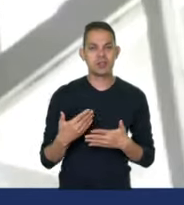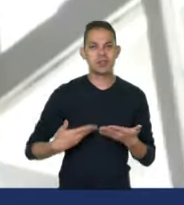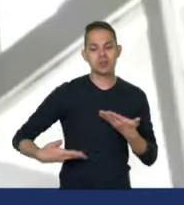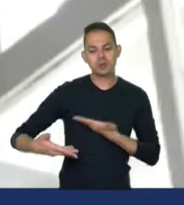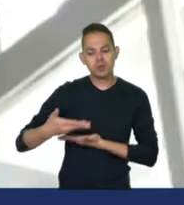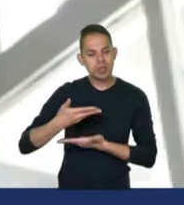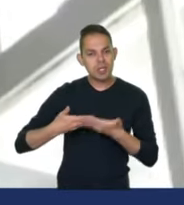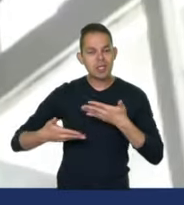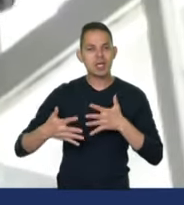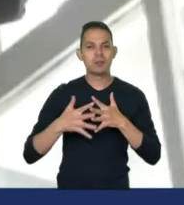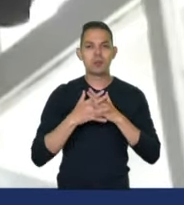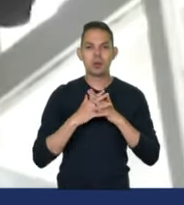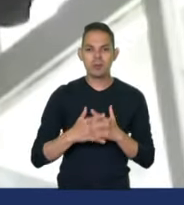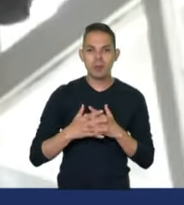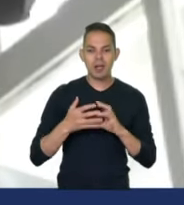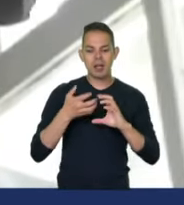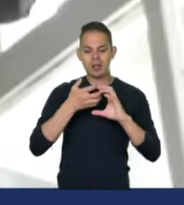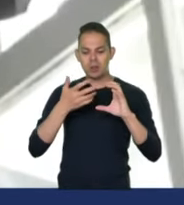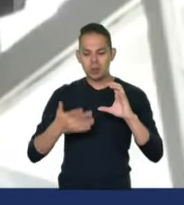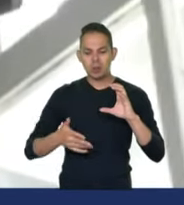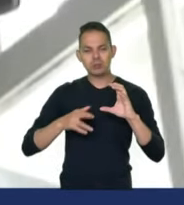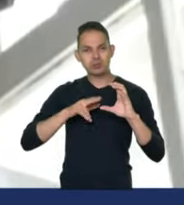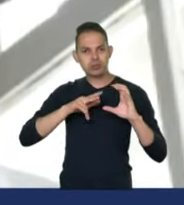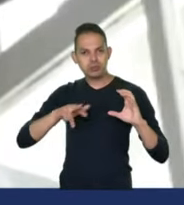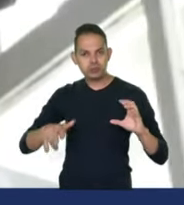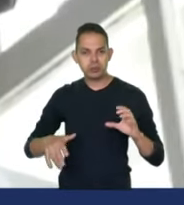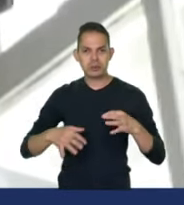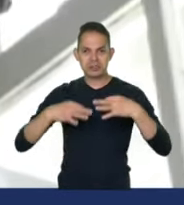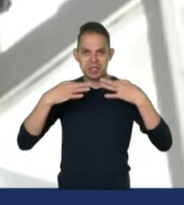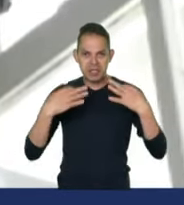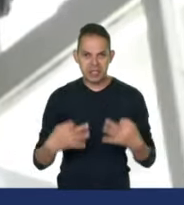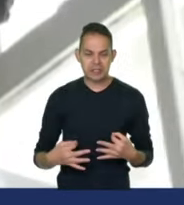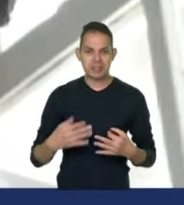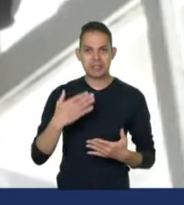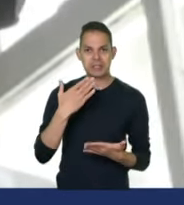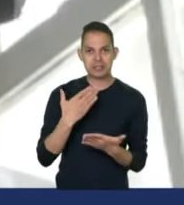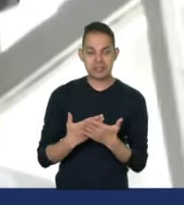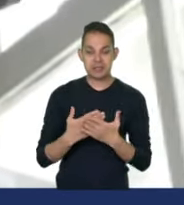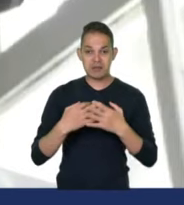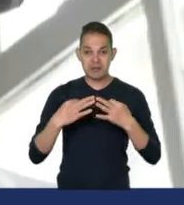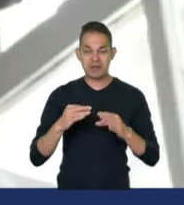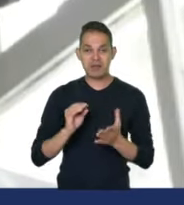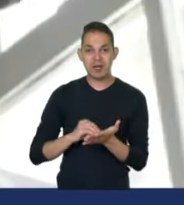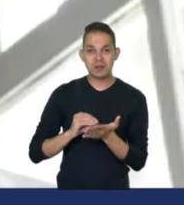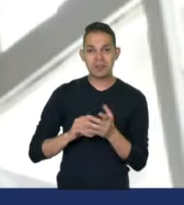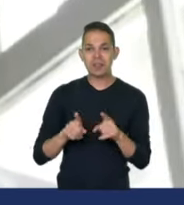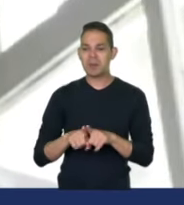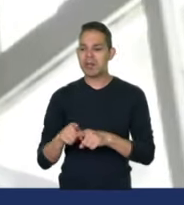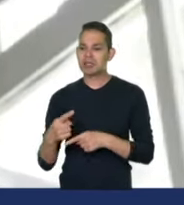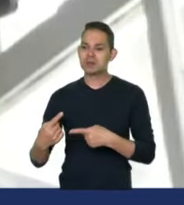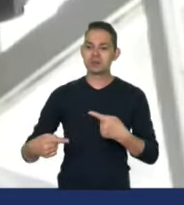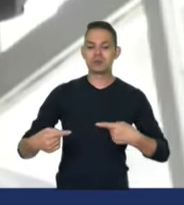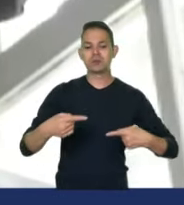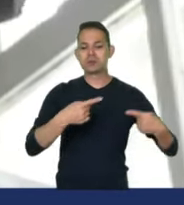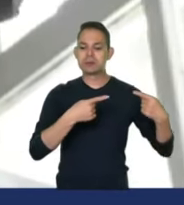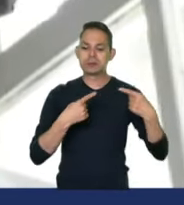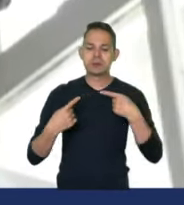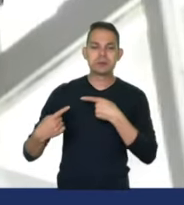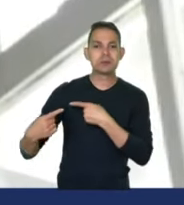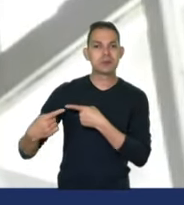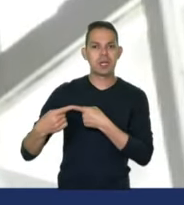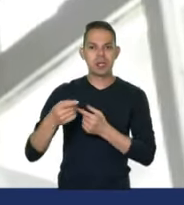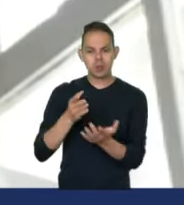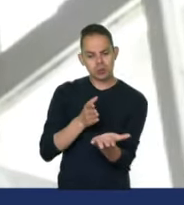complexo, multifacetado, marcado por incertezas e disputas entre atores, e que tem um percurso que não é único e linear,